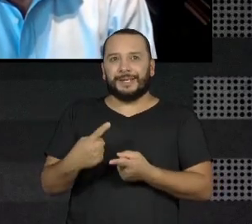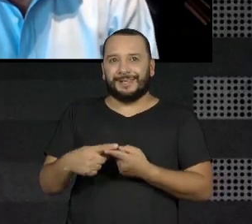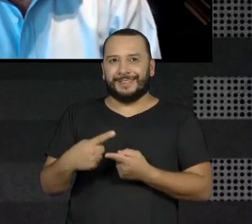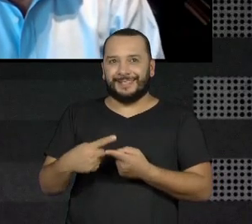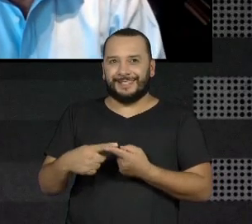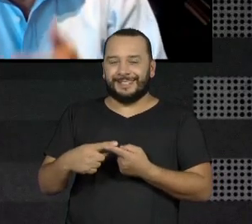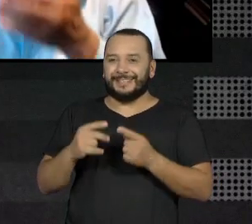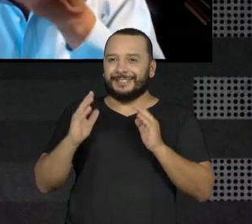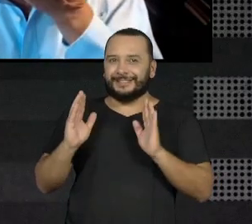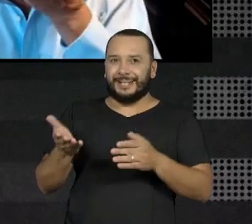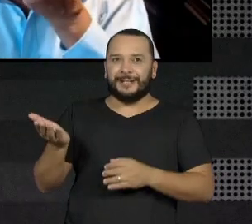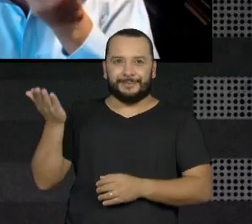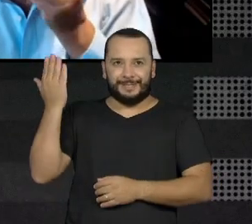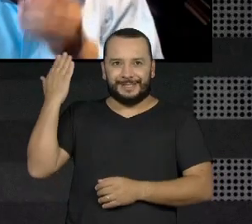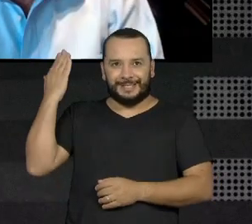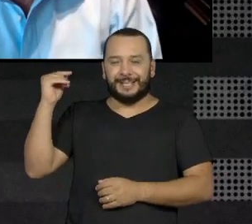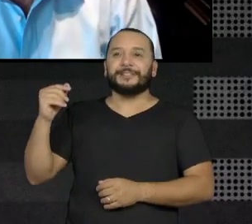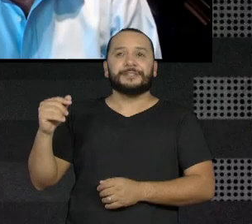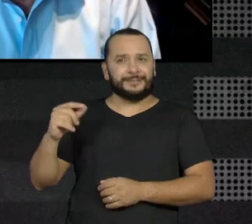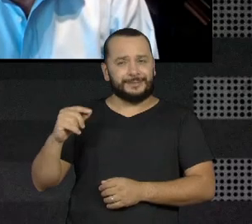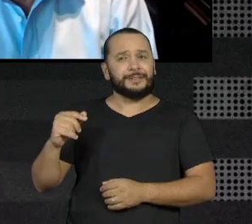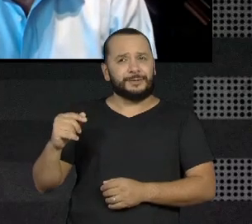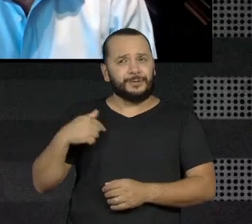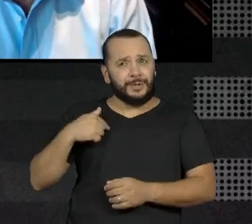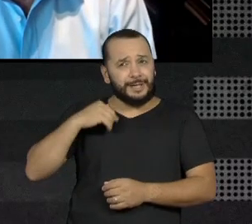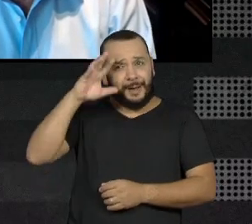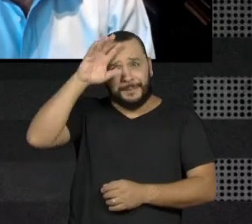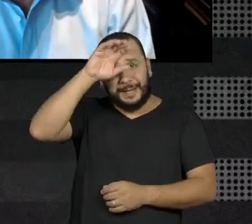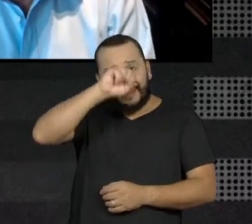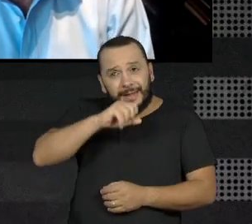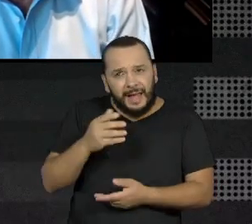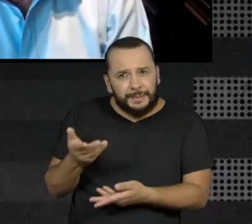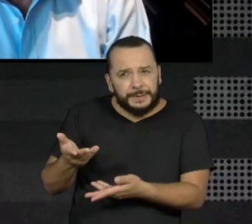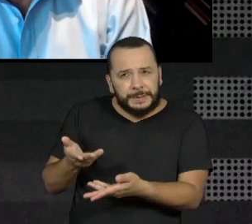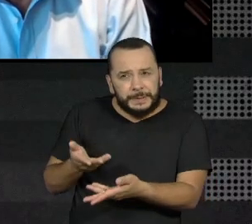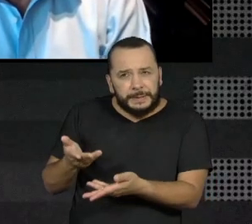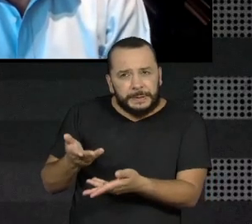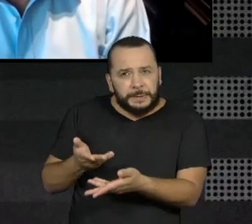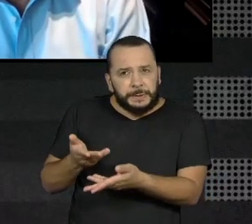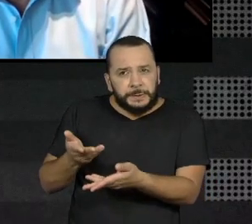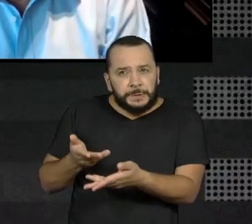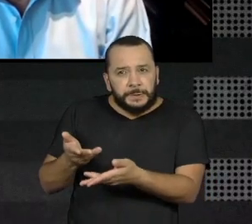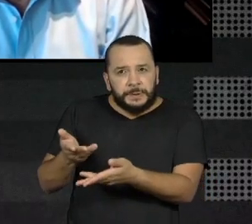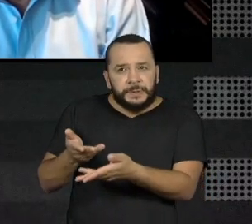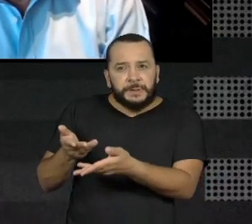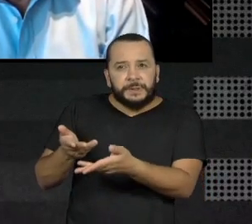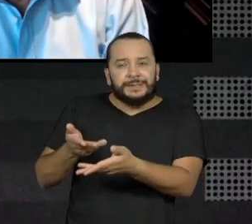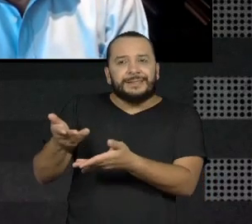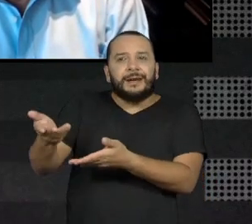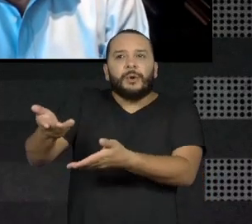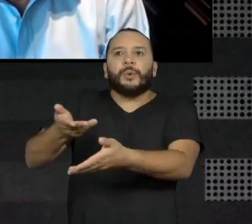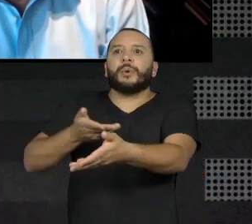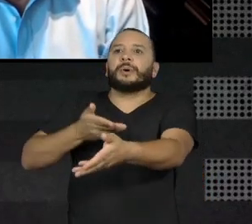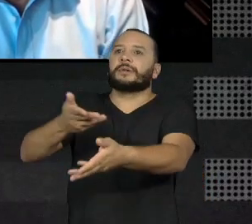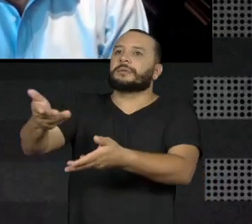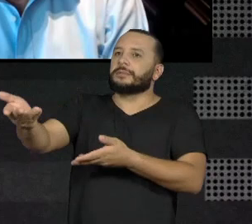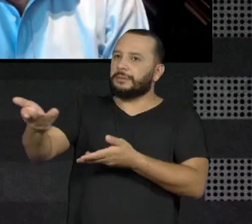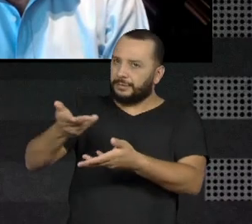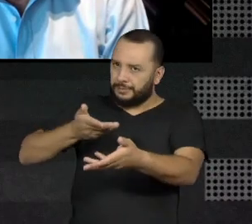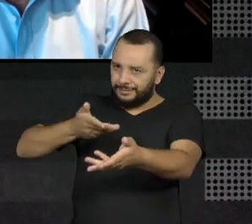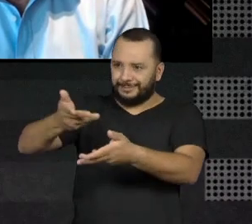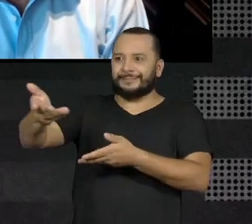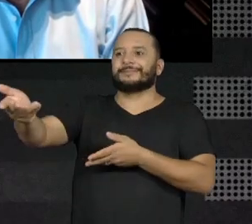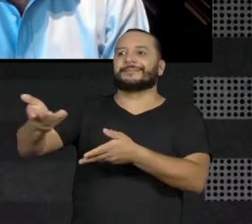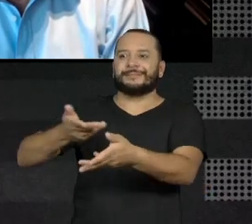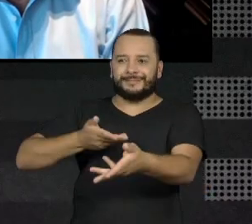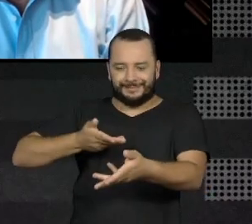tivemos, uma construção bastante trabalhosa, mas que ela é assim hoje devido principalmente